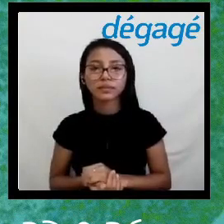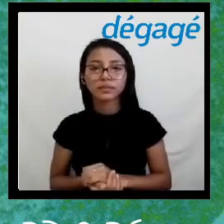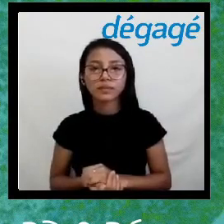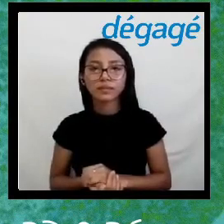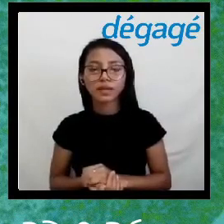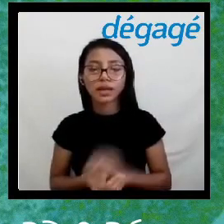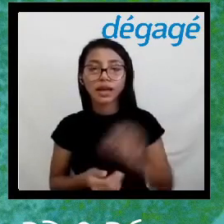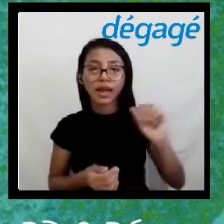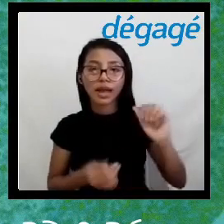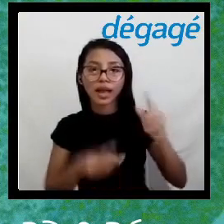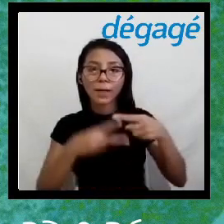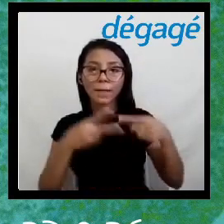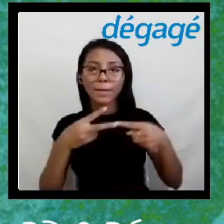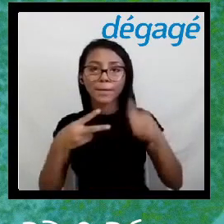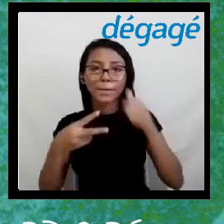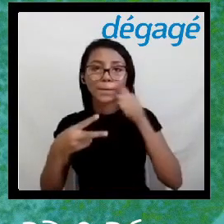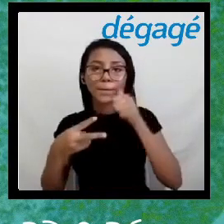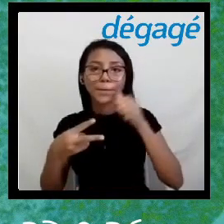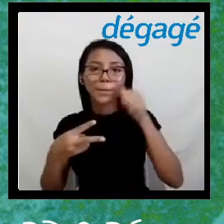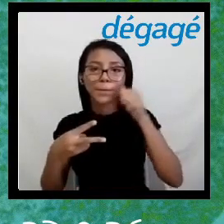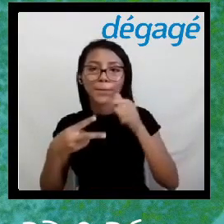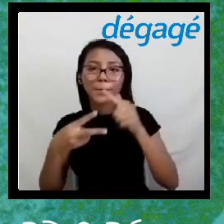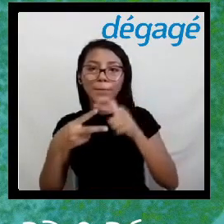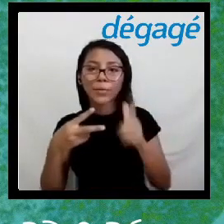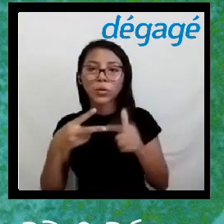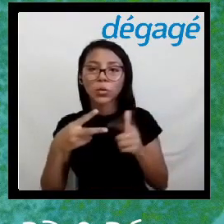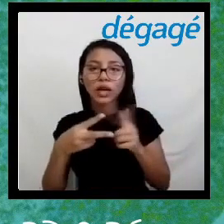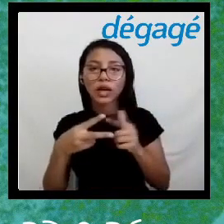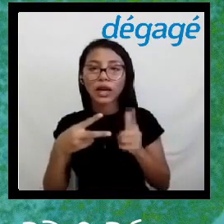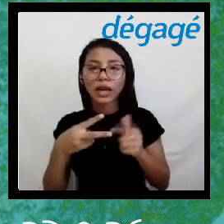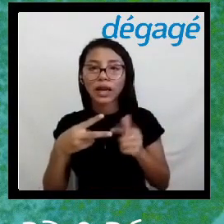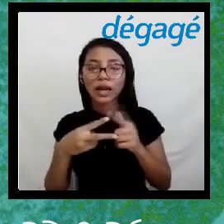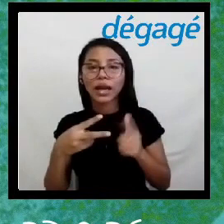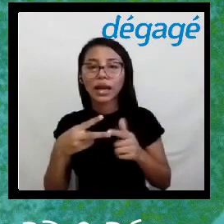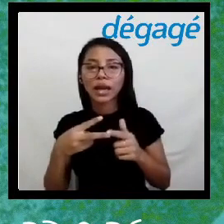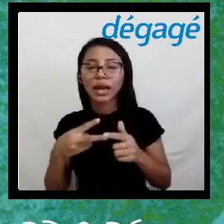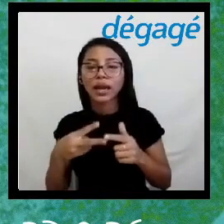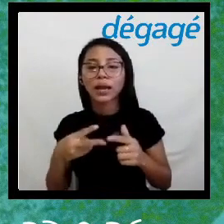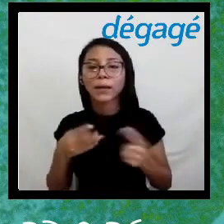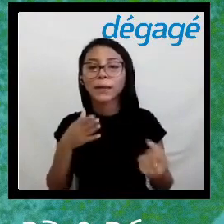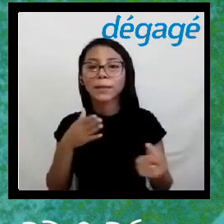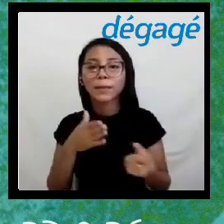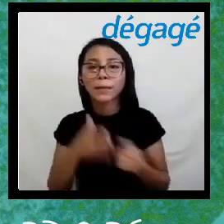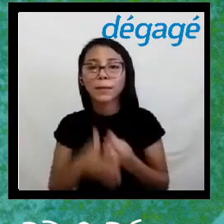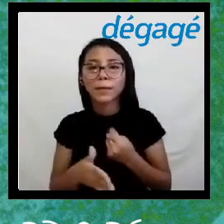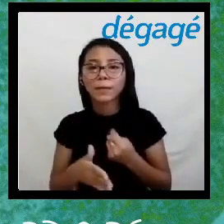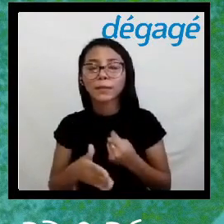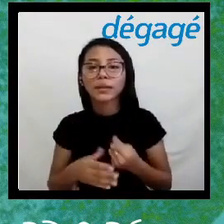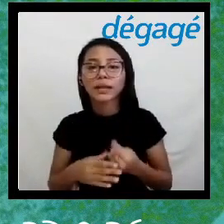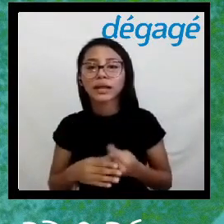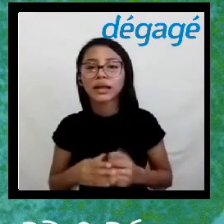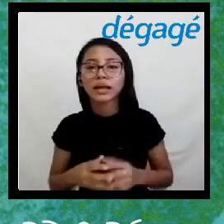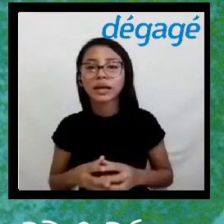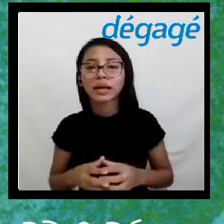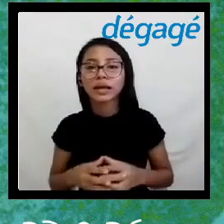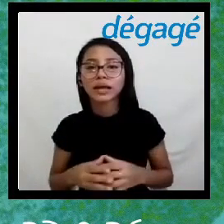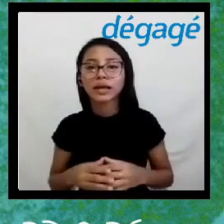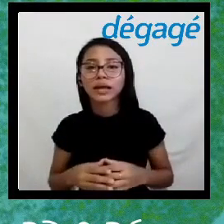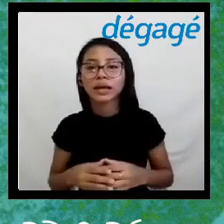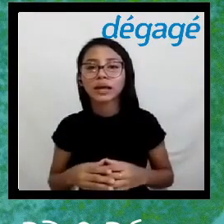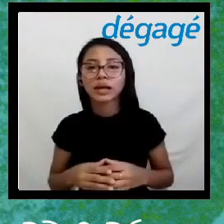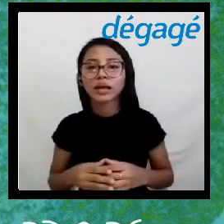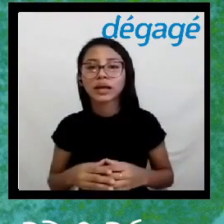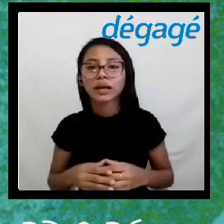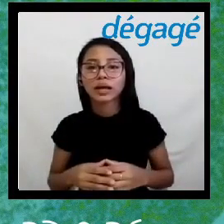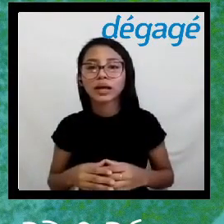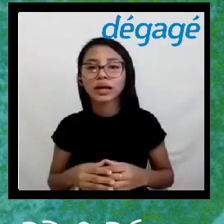muito legal. E eu acho que eu nunca tinha ouvido você cantar, Aline, e foi muito bom. Muito bom.